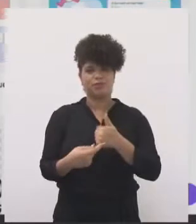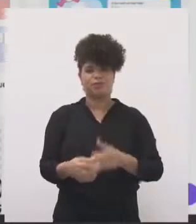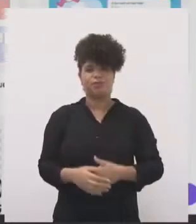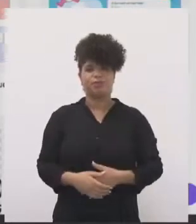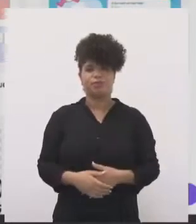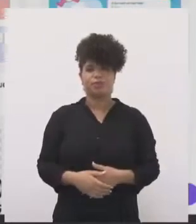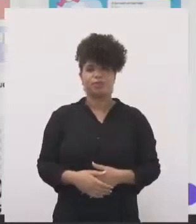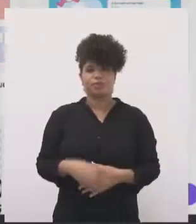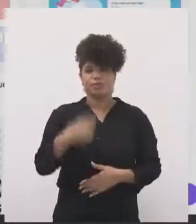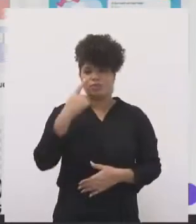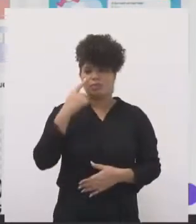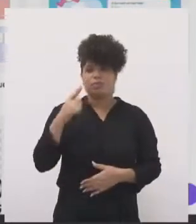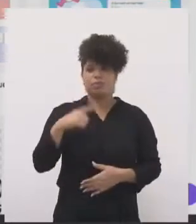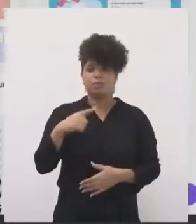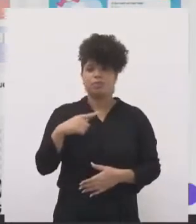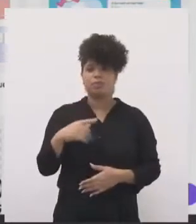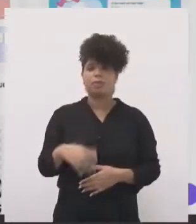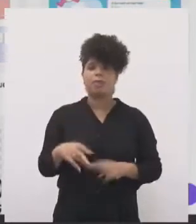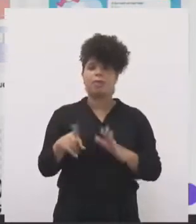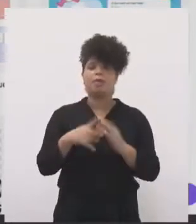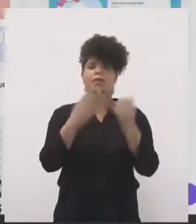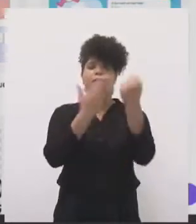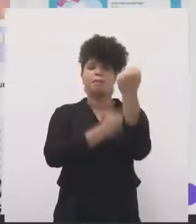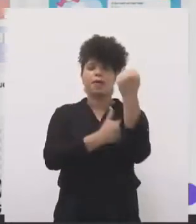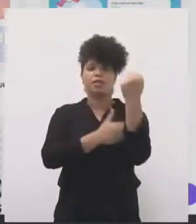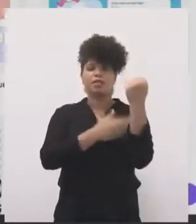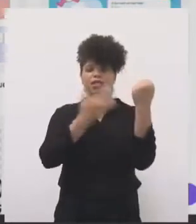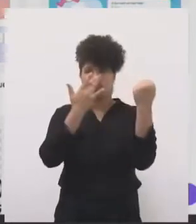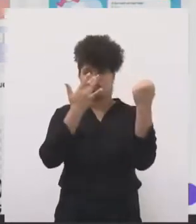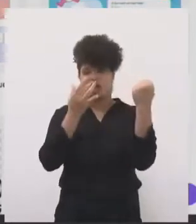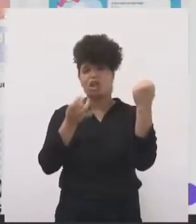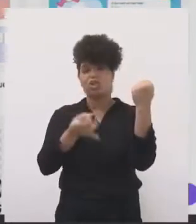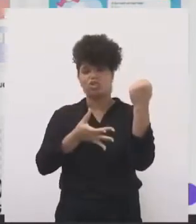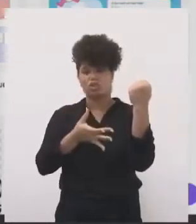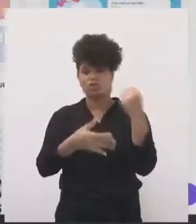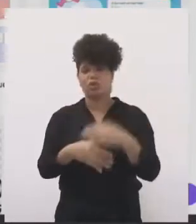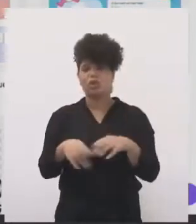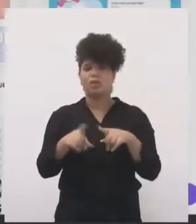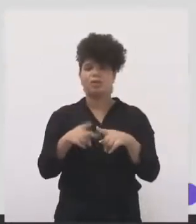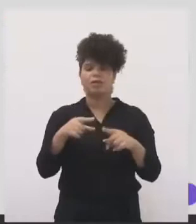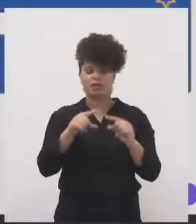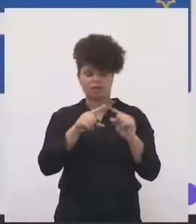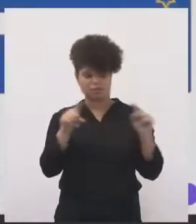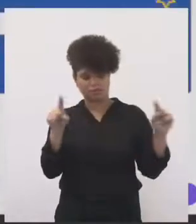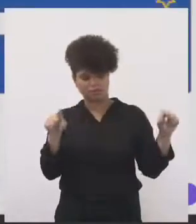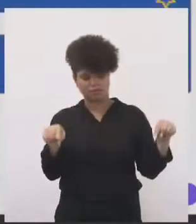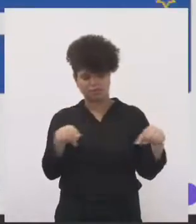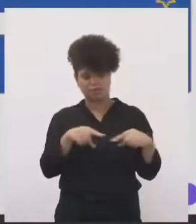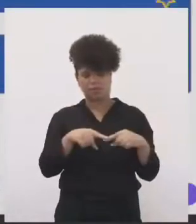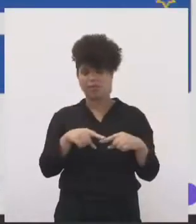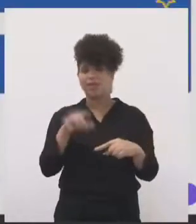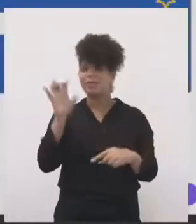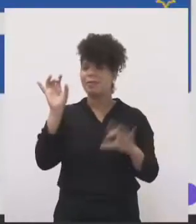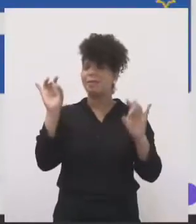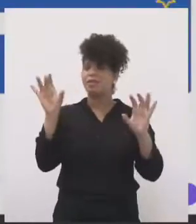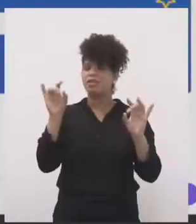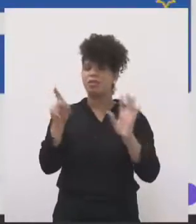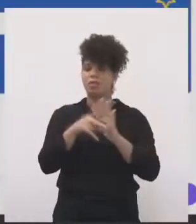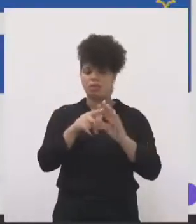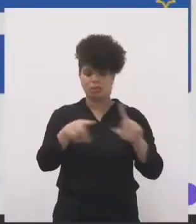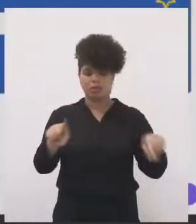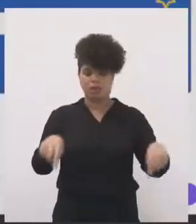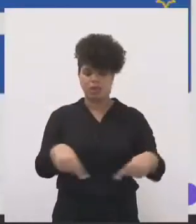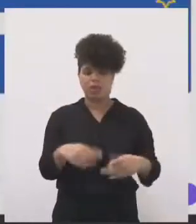nós temos a lixeira e aquela categoria especial que eu falei com vocês, que é a sala de aula de